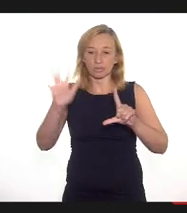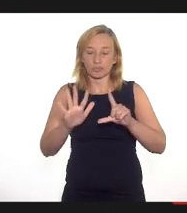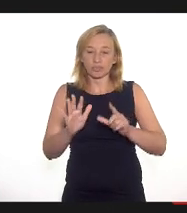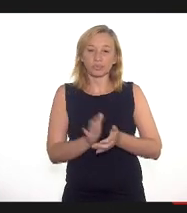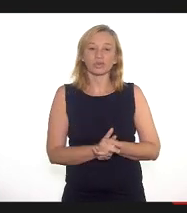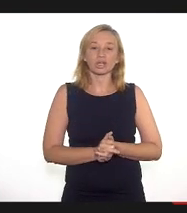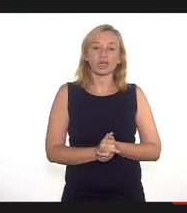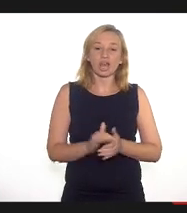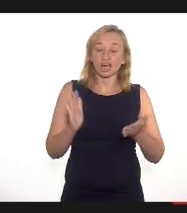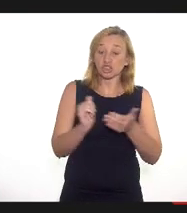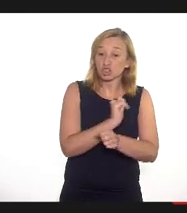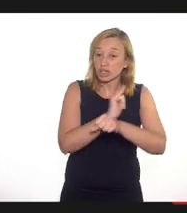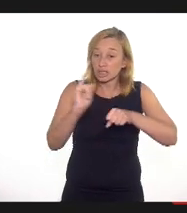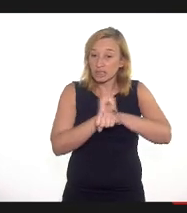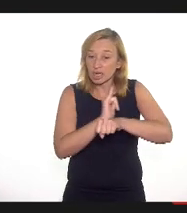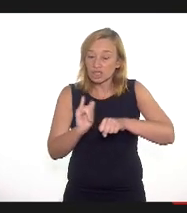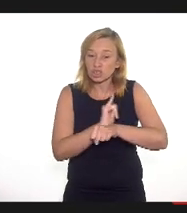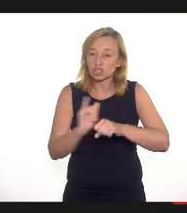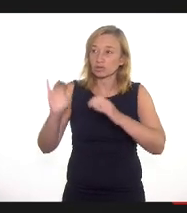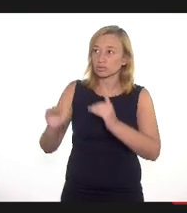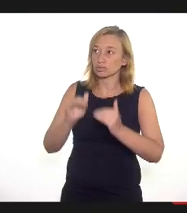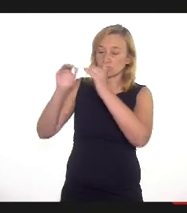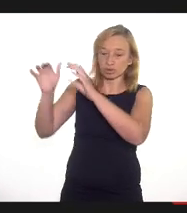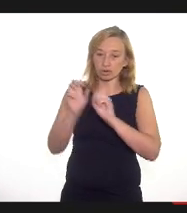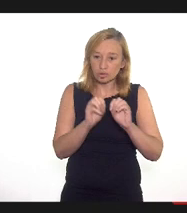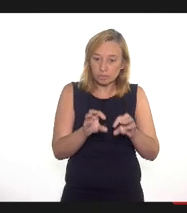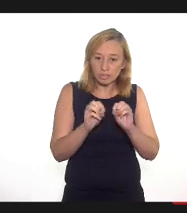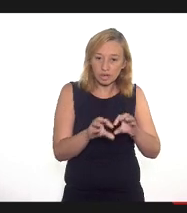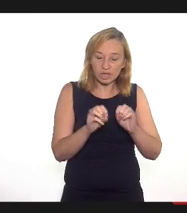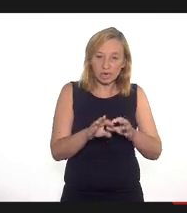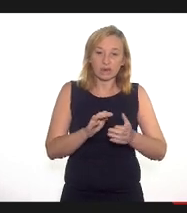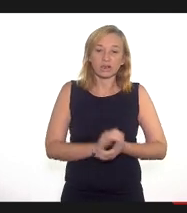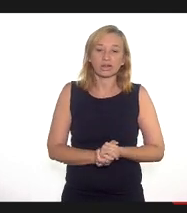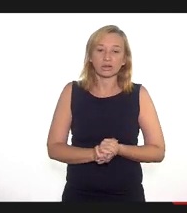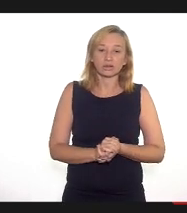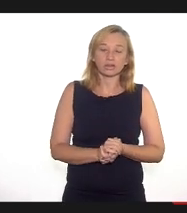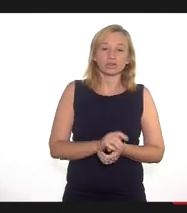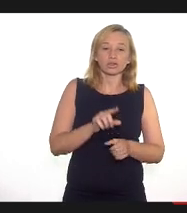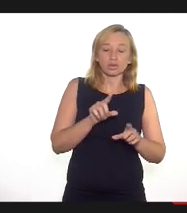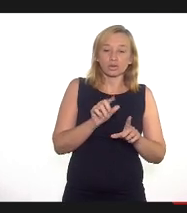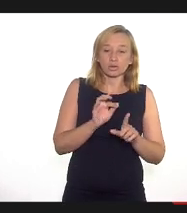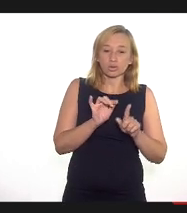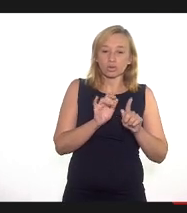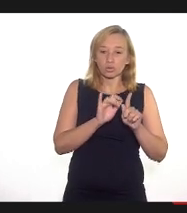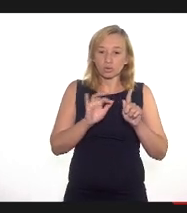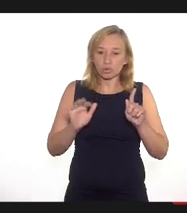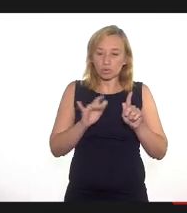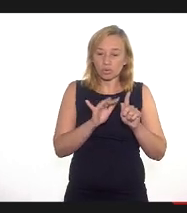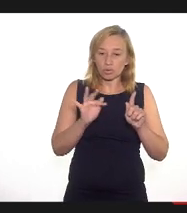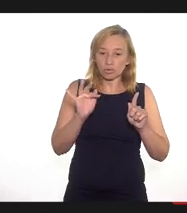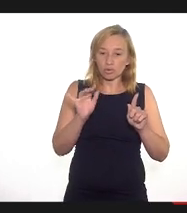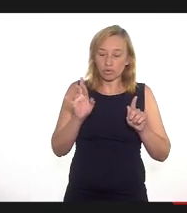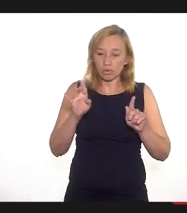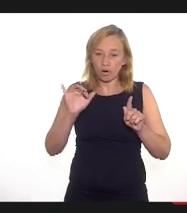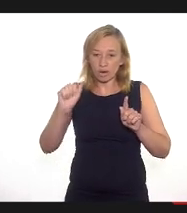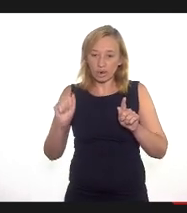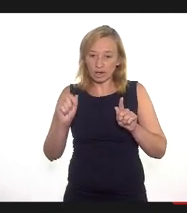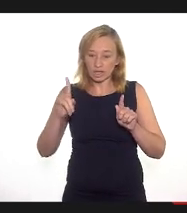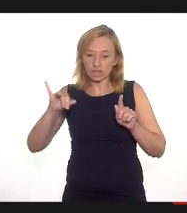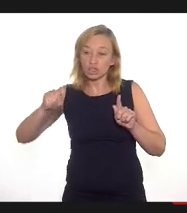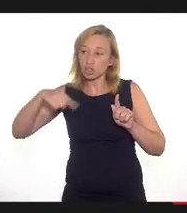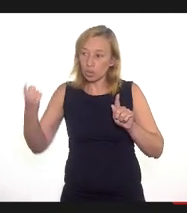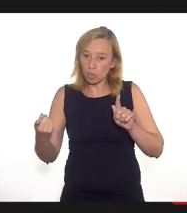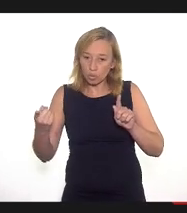superior, basicamente, foi a utilização da ferramenta Google for Education, entre outras estratégias que também